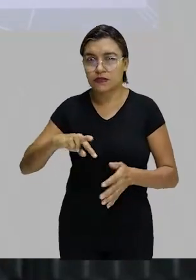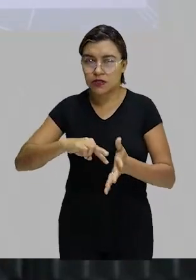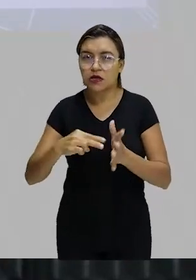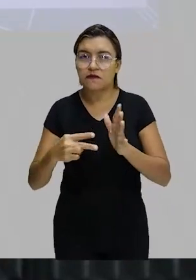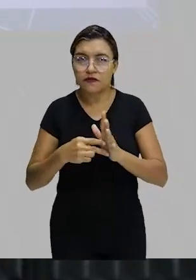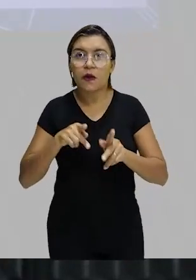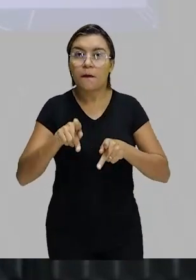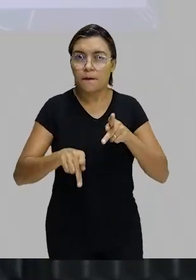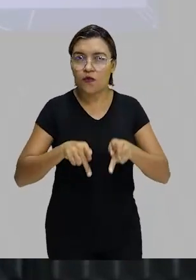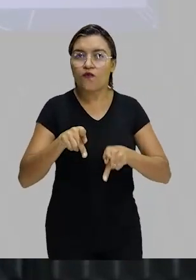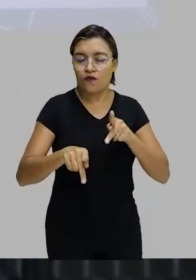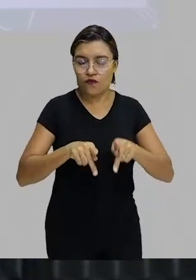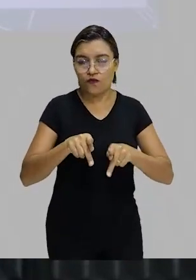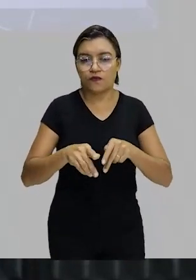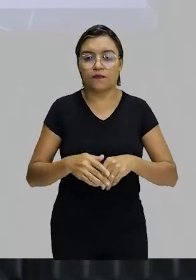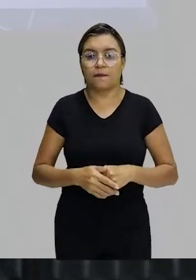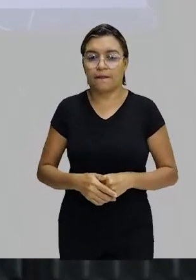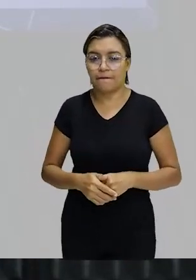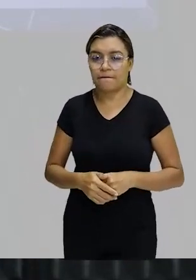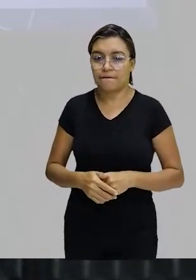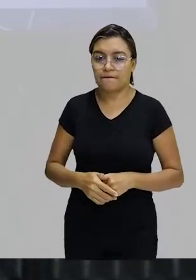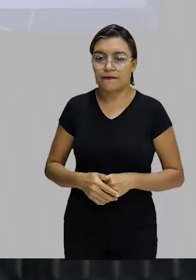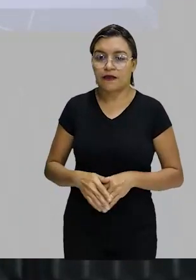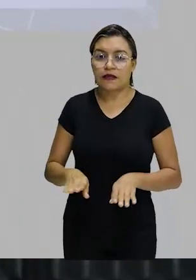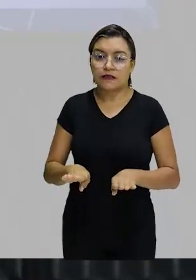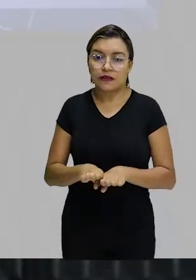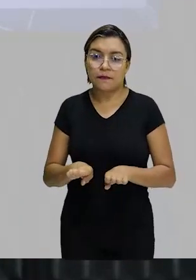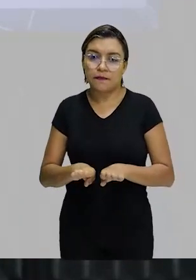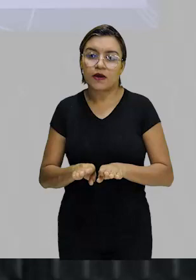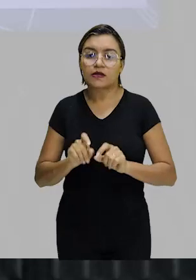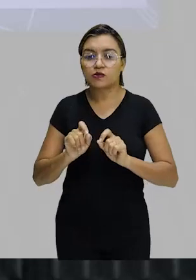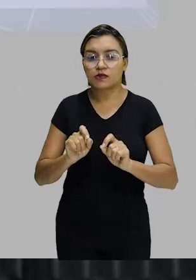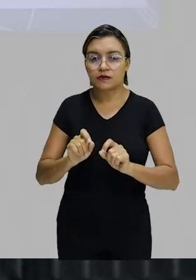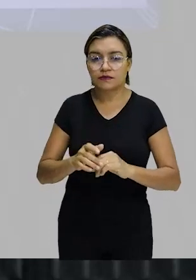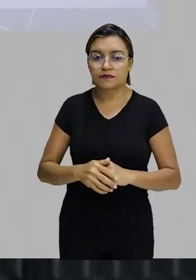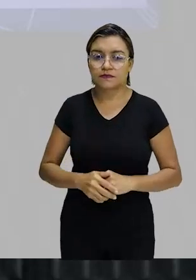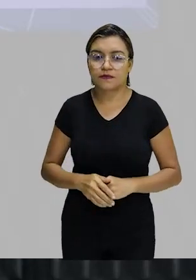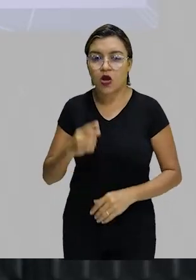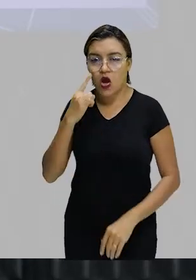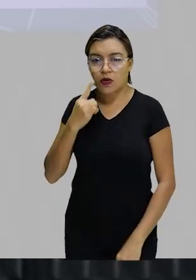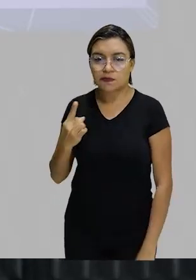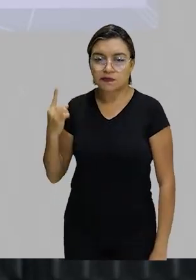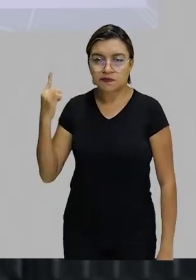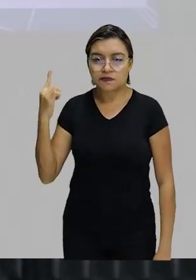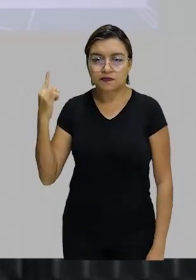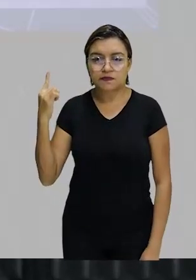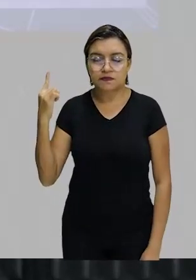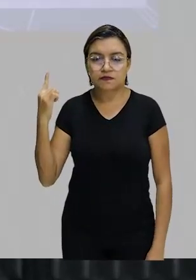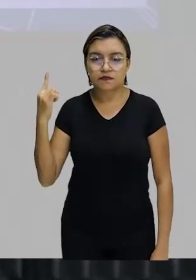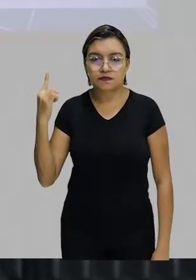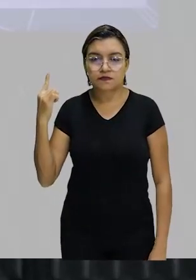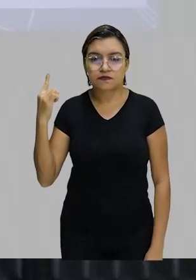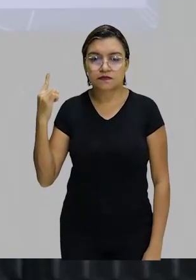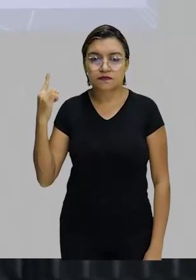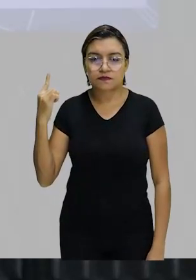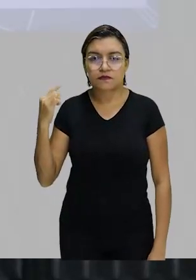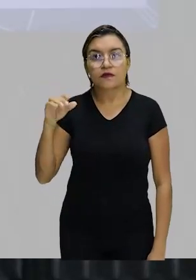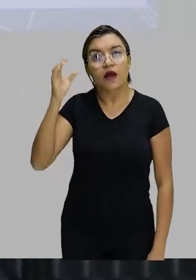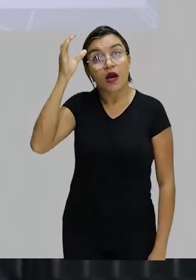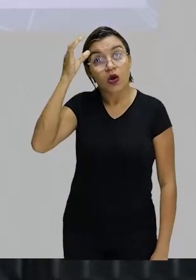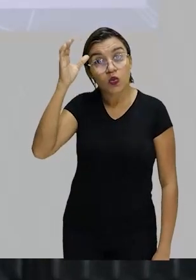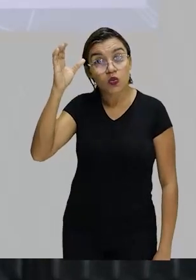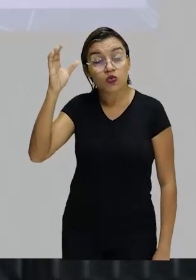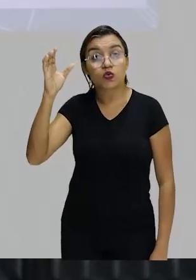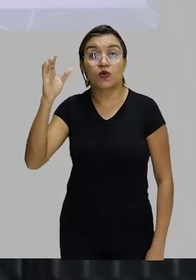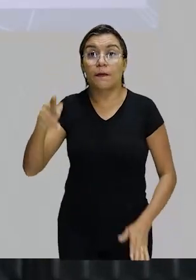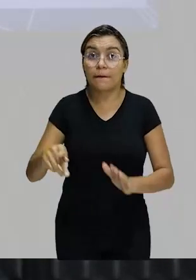uma palavra cognata. Literalmente, quer dizer, ao pé da letra significa the culture of the people, a cultura das pessoas